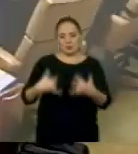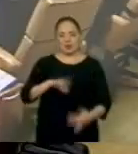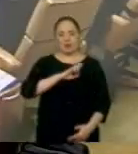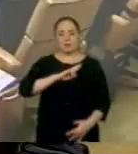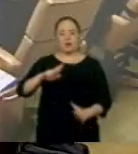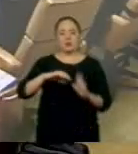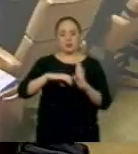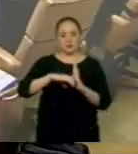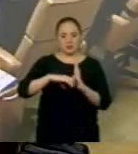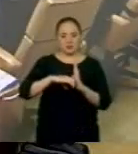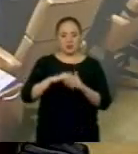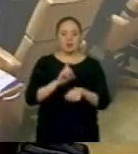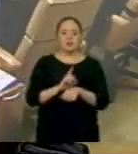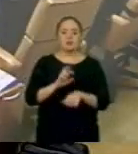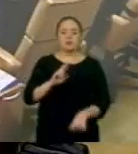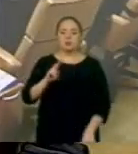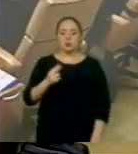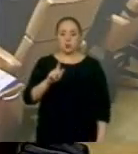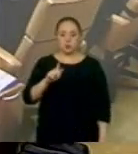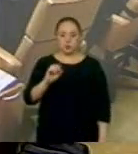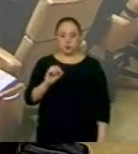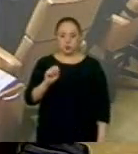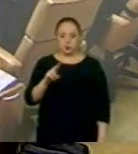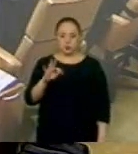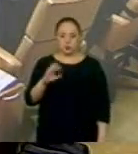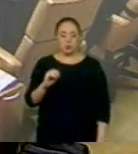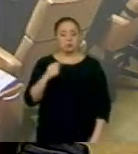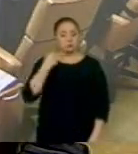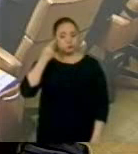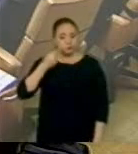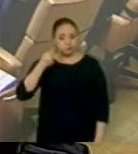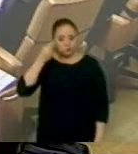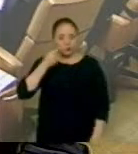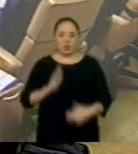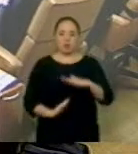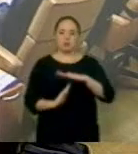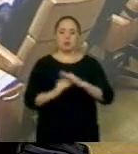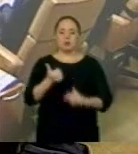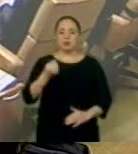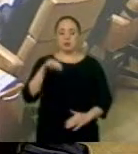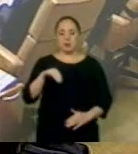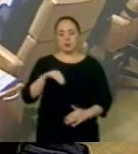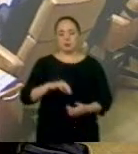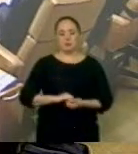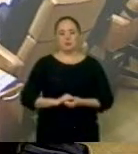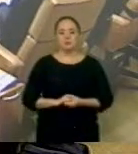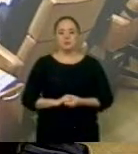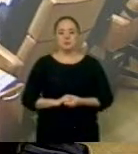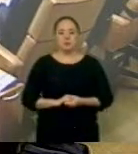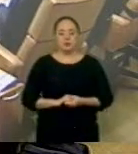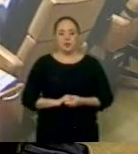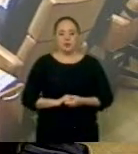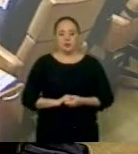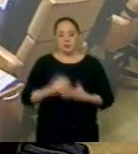Senado Federal, doutor Hugo Souto Calil, advogado, pelo prazo de 10 minutos, e tem a palavra. Muito obrigado, senhora